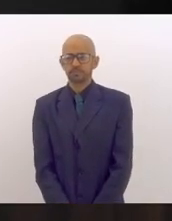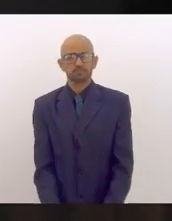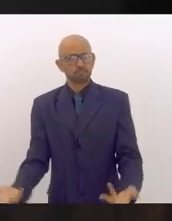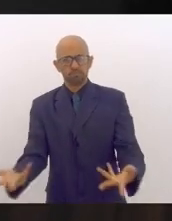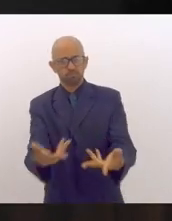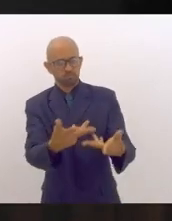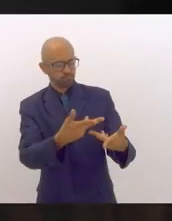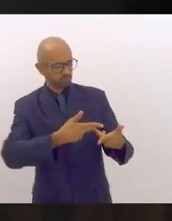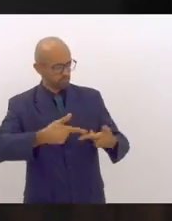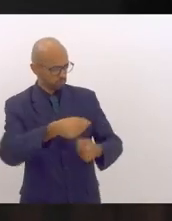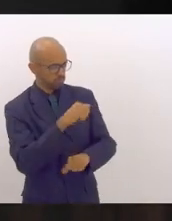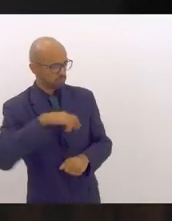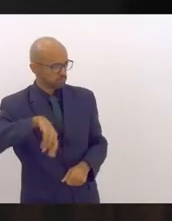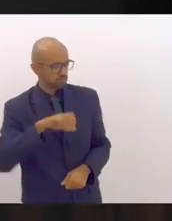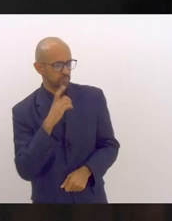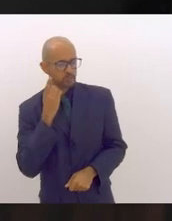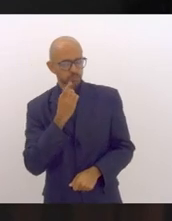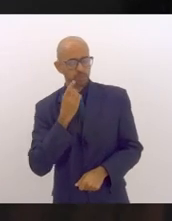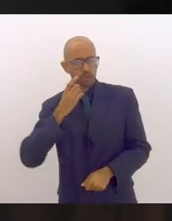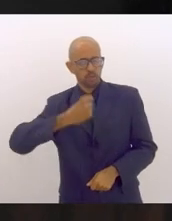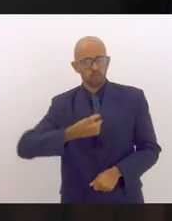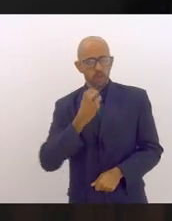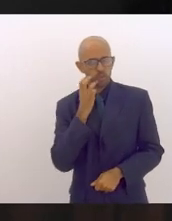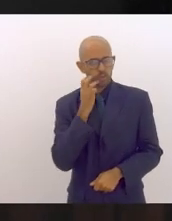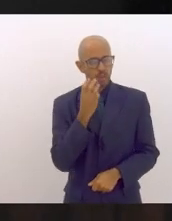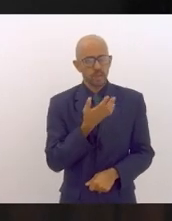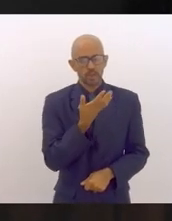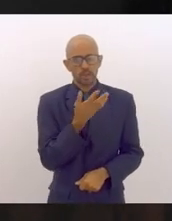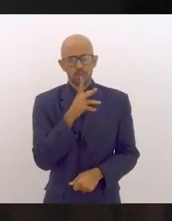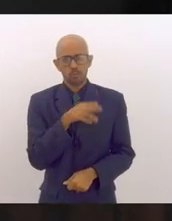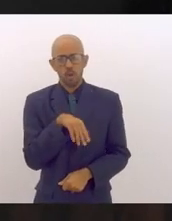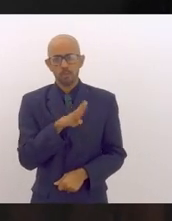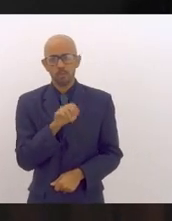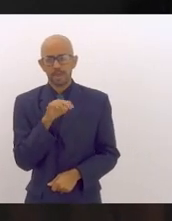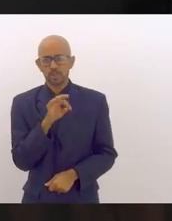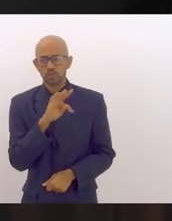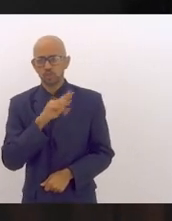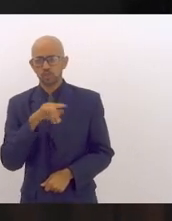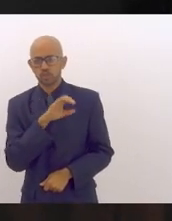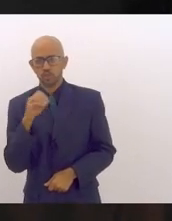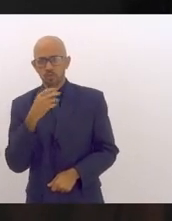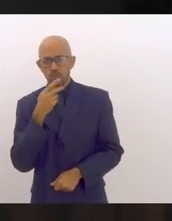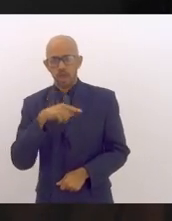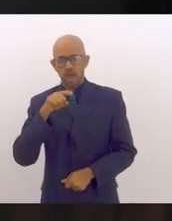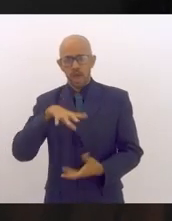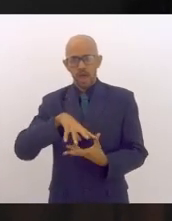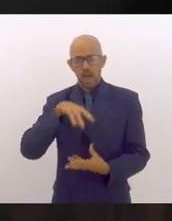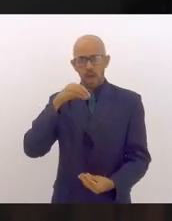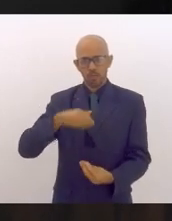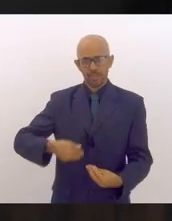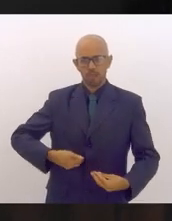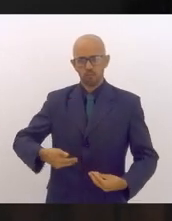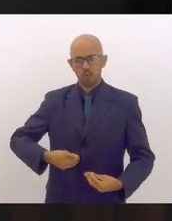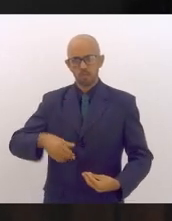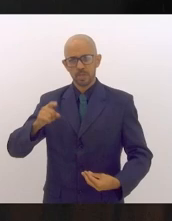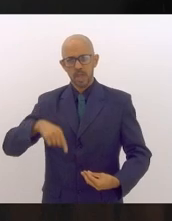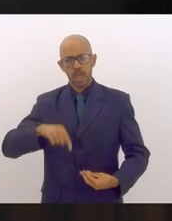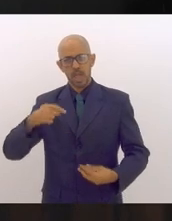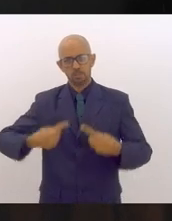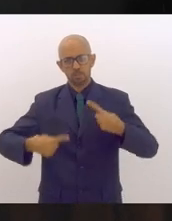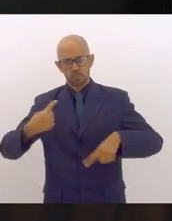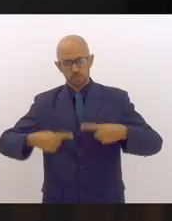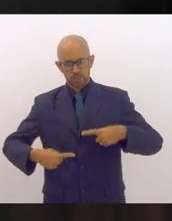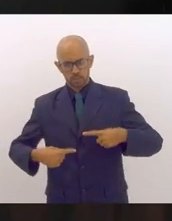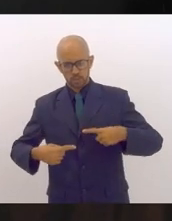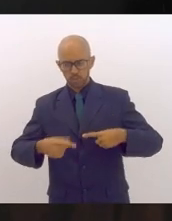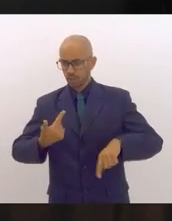Excelente, deputado Valdec Carneiro. Como diz Betinho, a alma da fome é a política. Então, sem dúvida